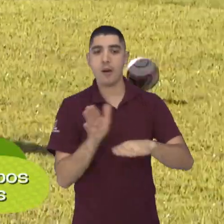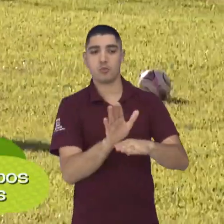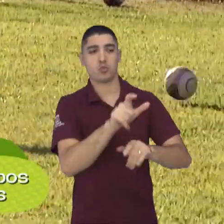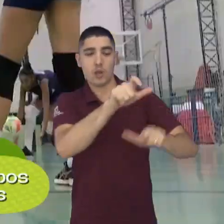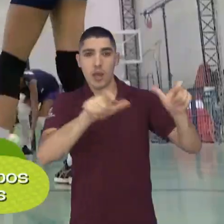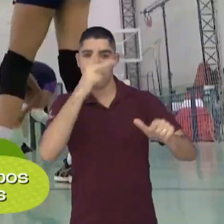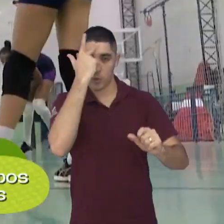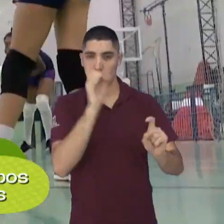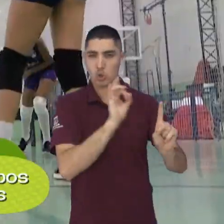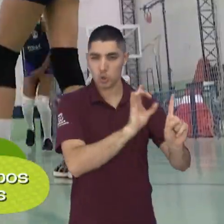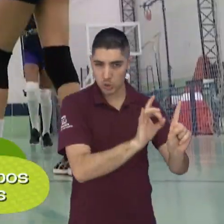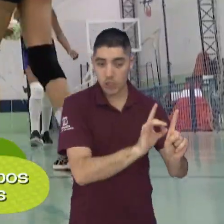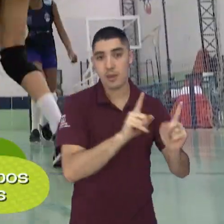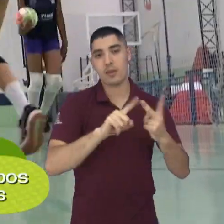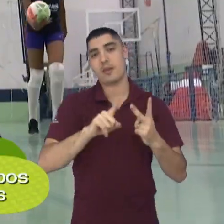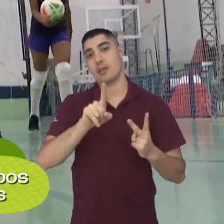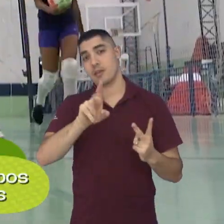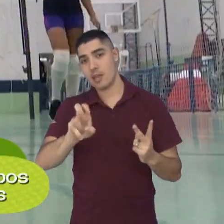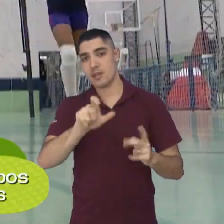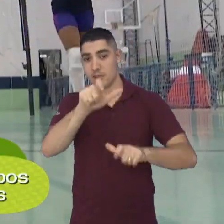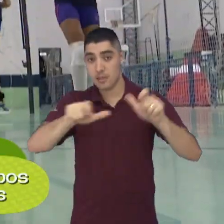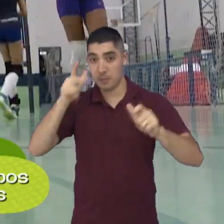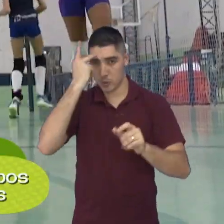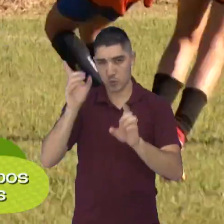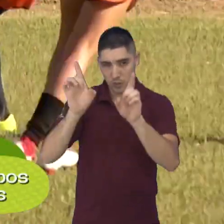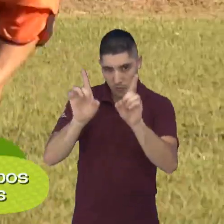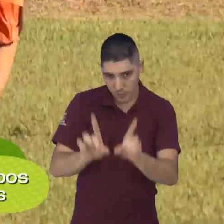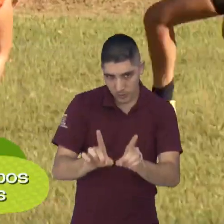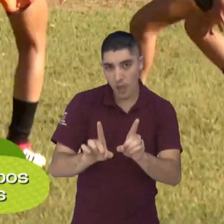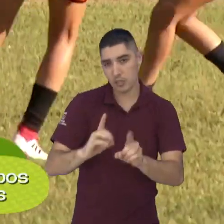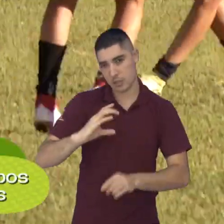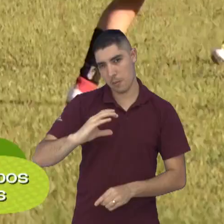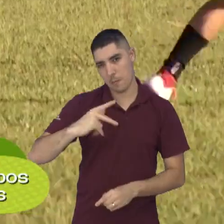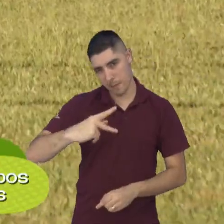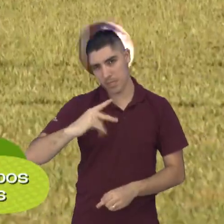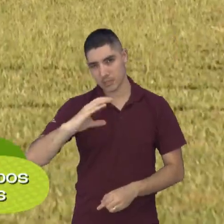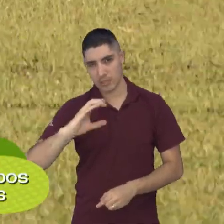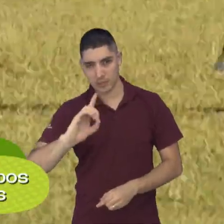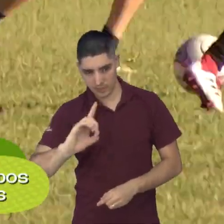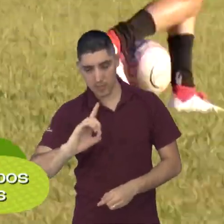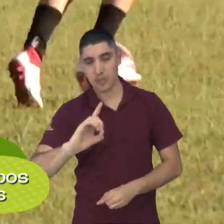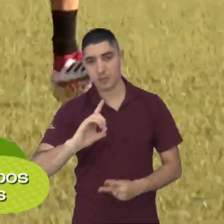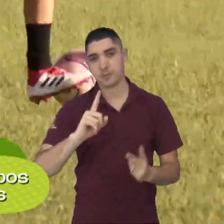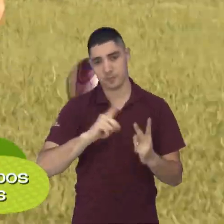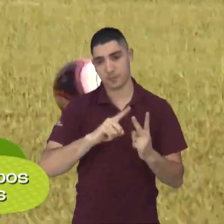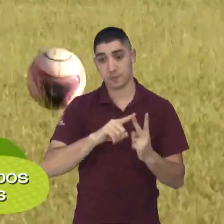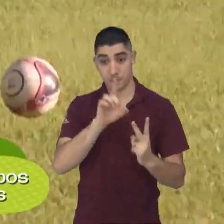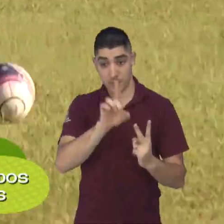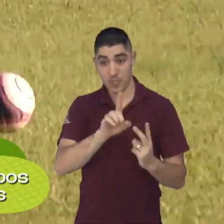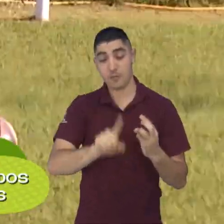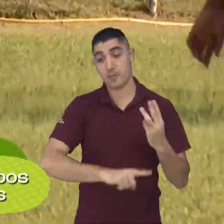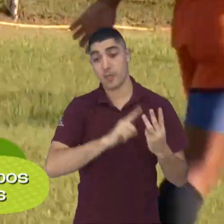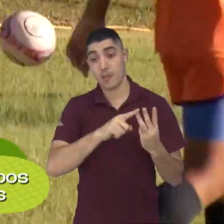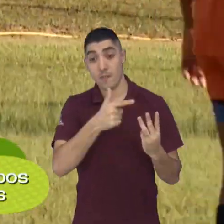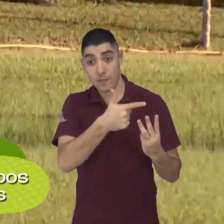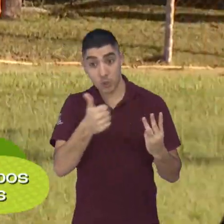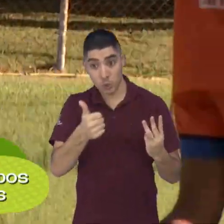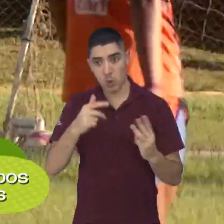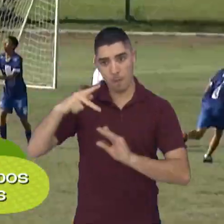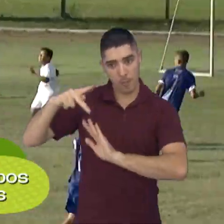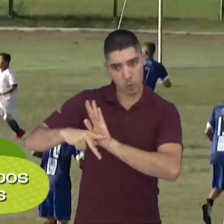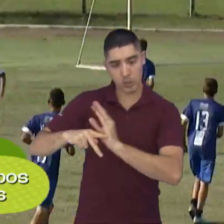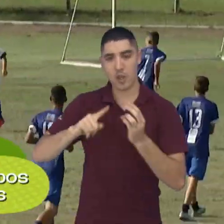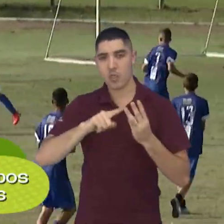para projetos individuais de atletas PCD, aqueles com deficiência, né? 21 para projetos